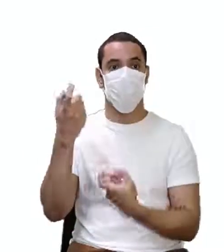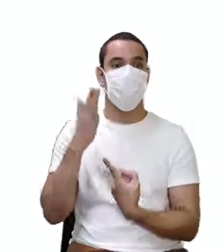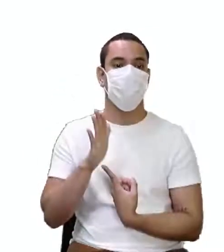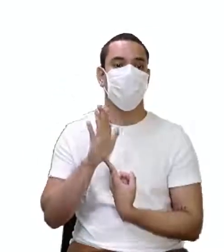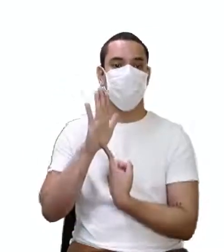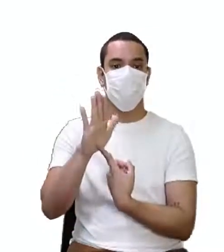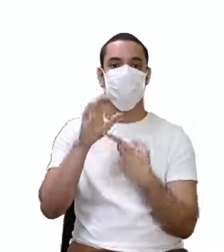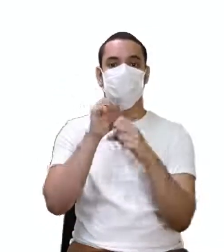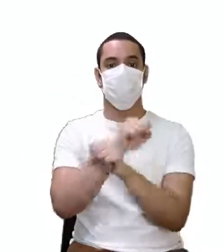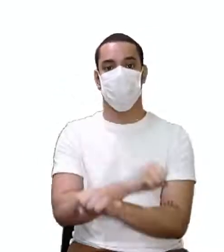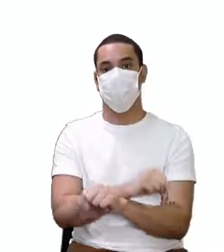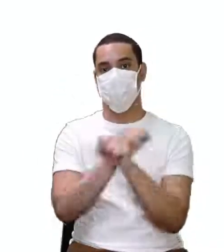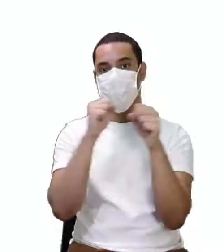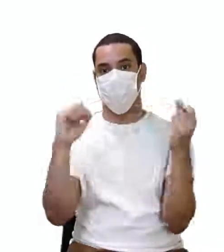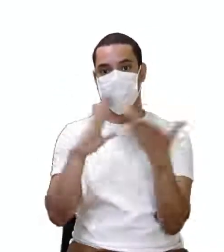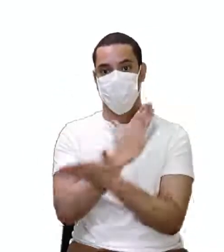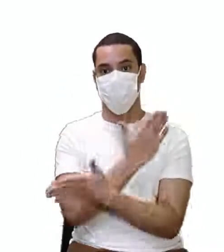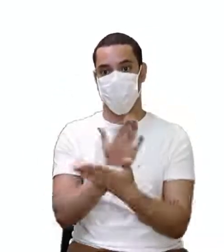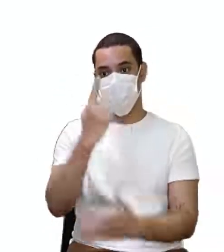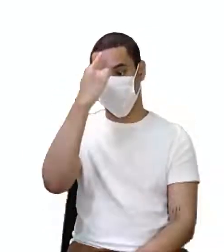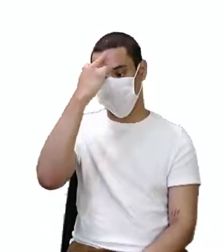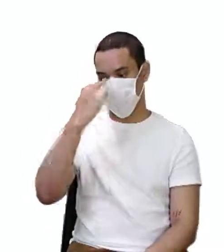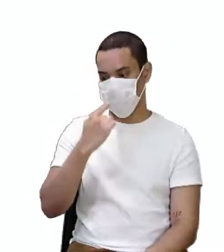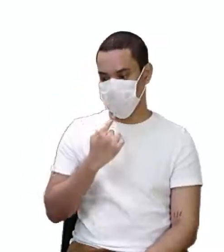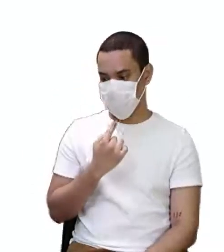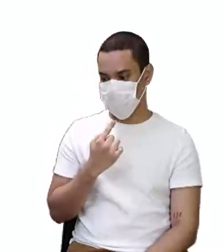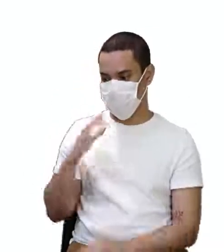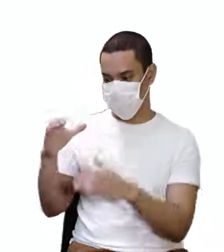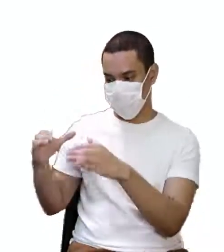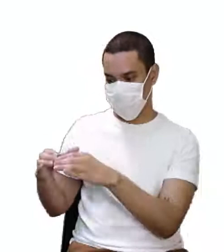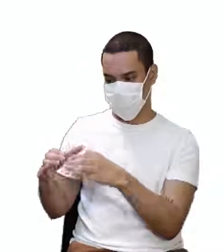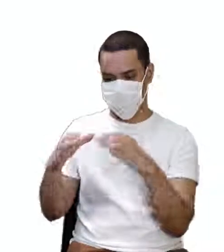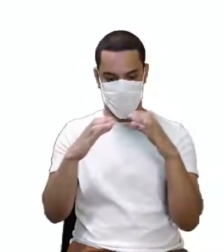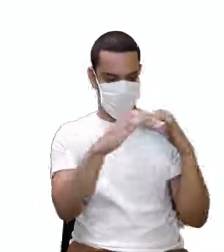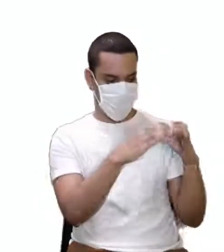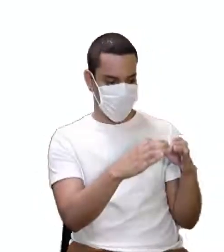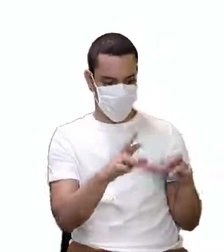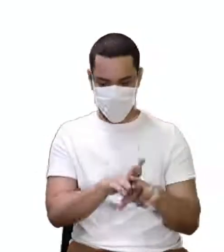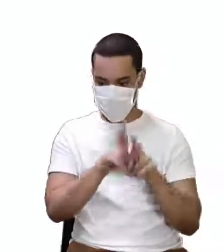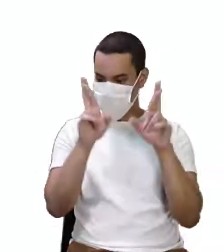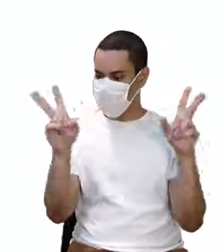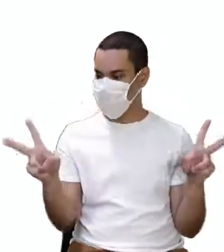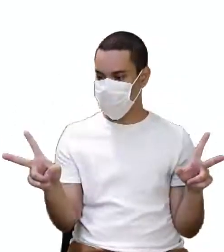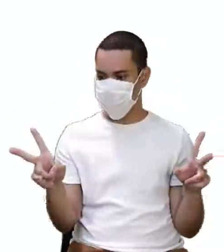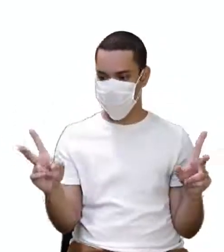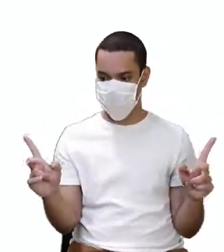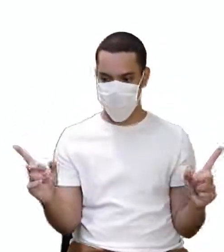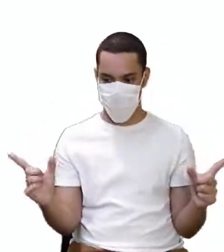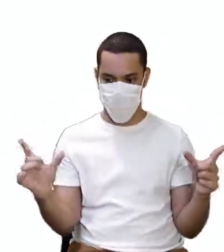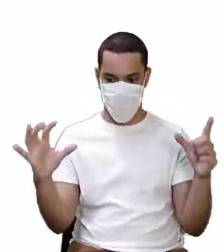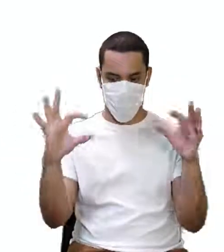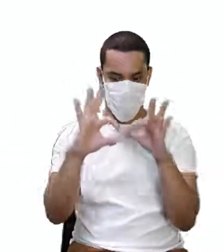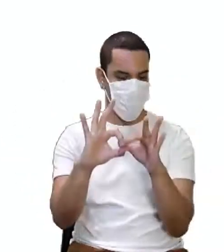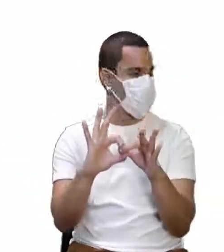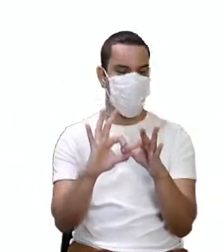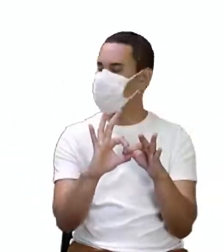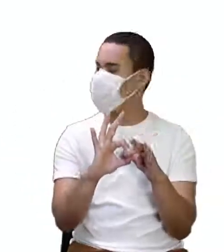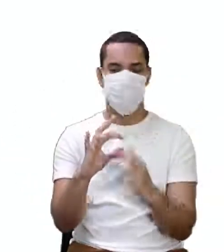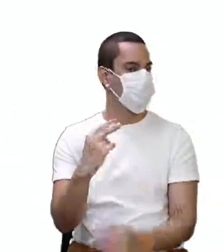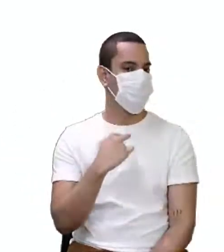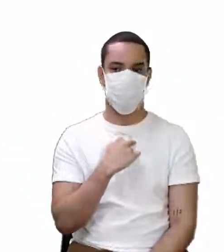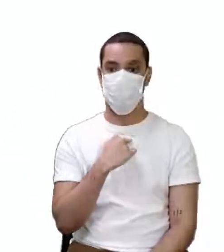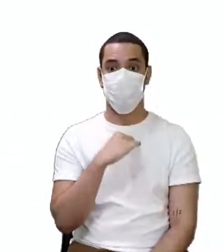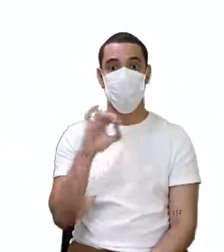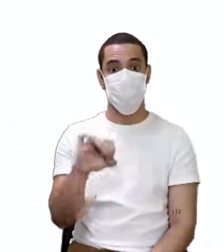a incapacidade de espécies diferentes de se cruzarem ou, caso se cruzarem,